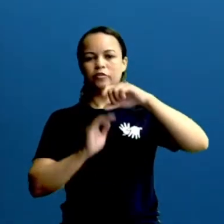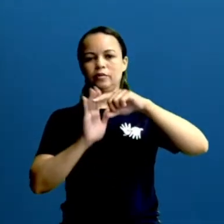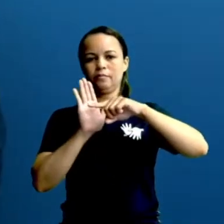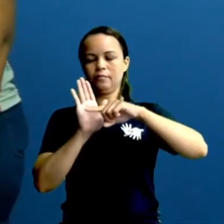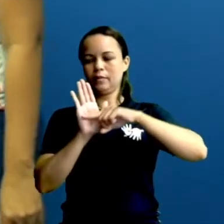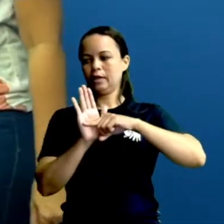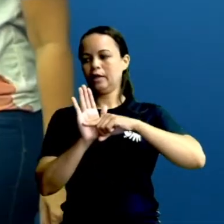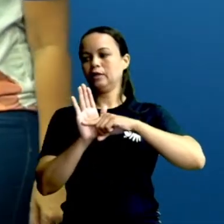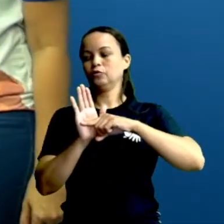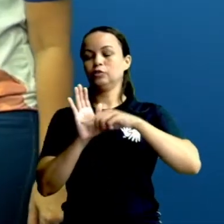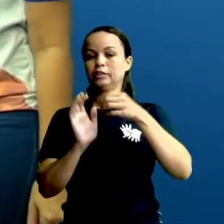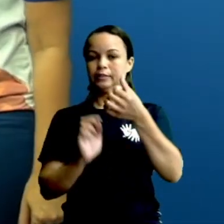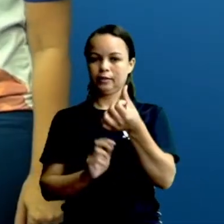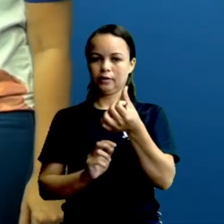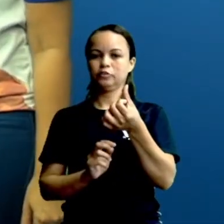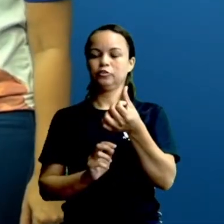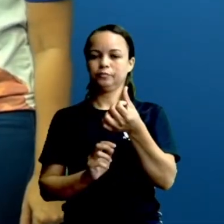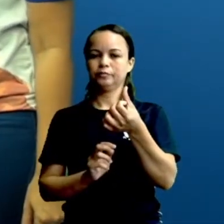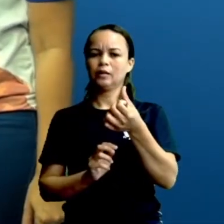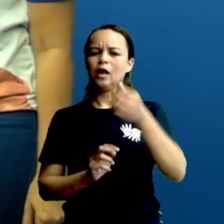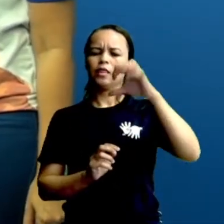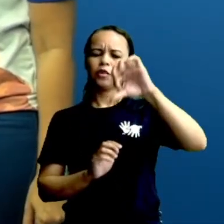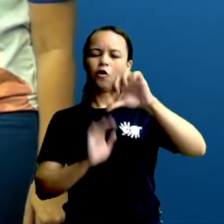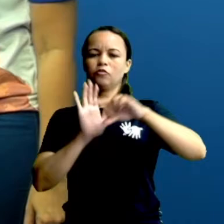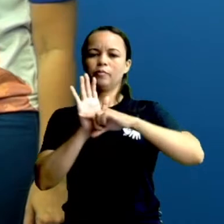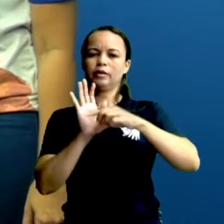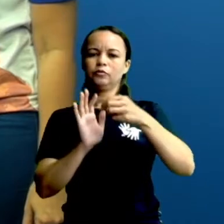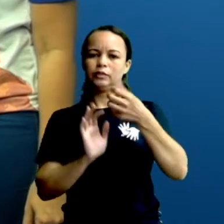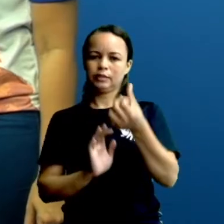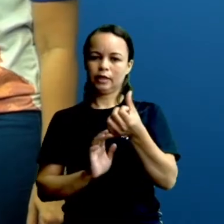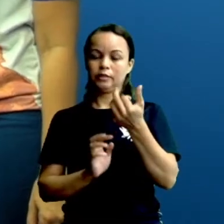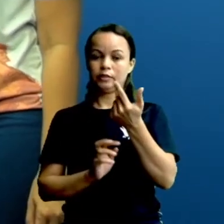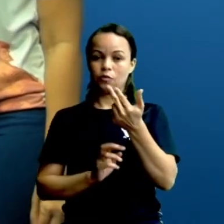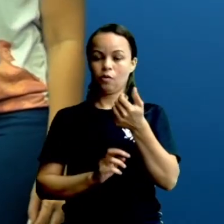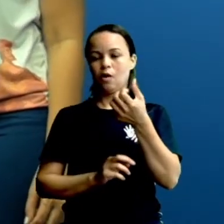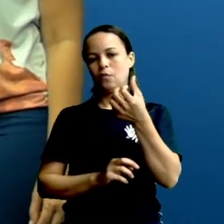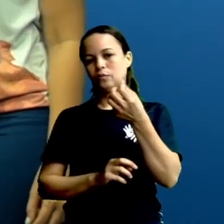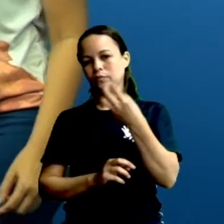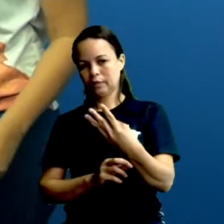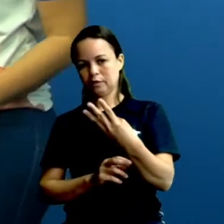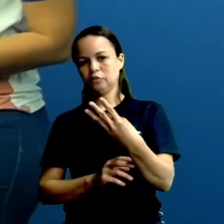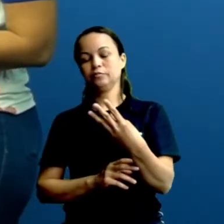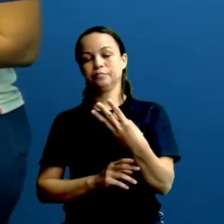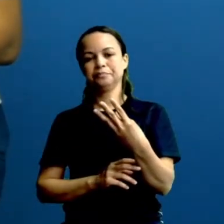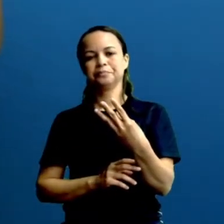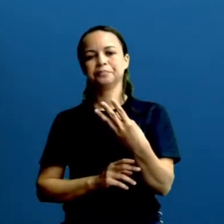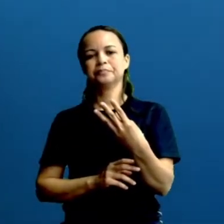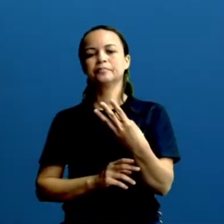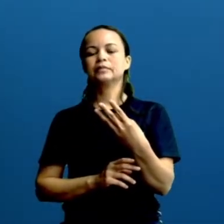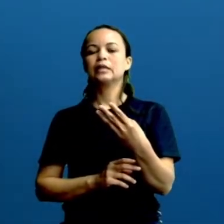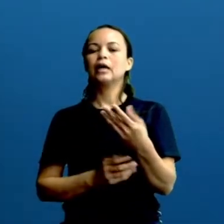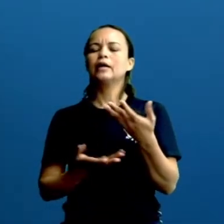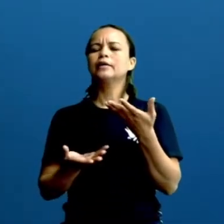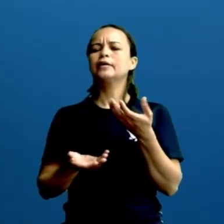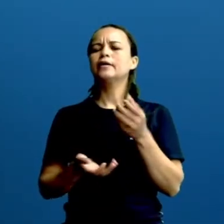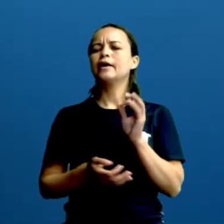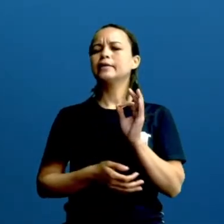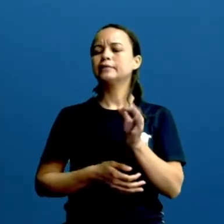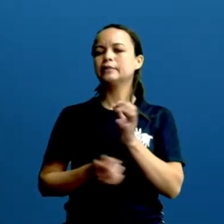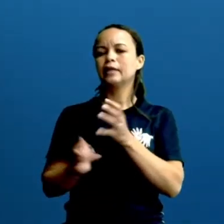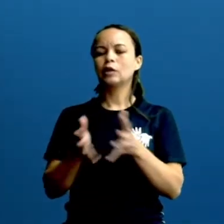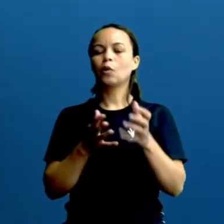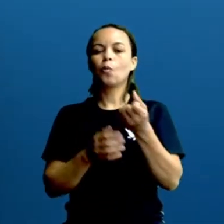menos 6, ó. 9 menos 6 vai ser igual a 3, que é justamente